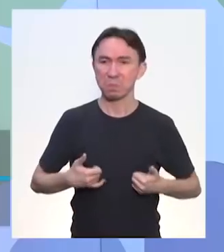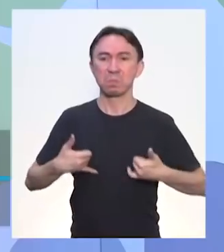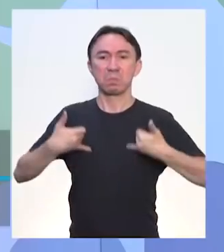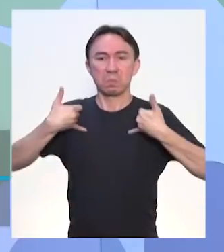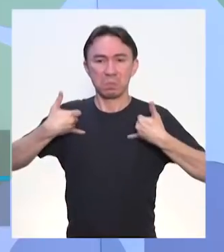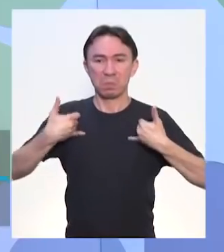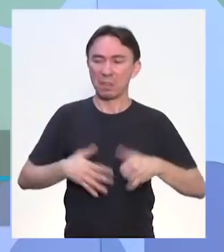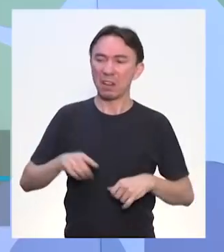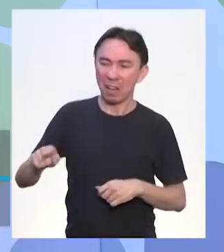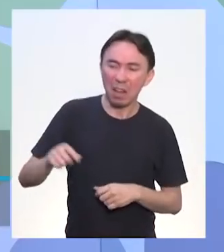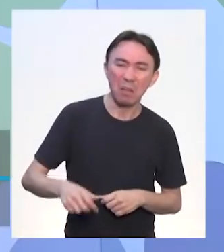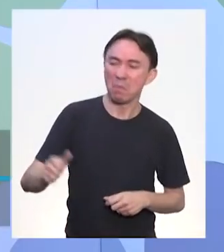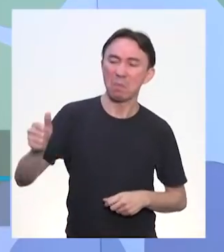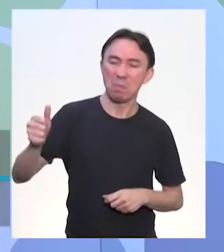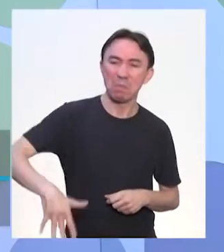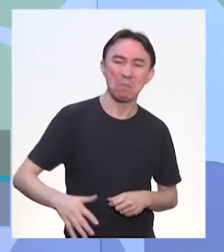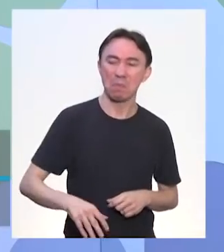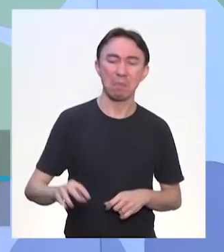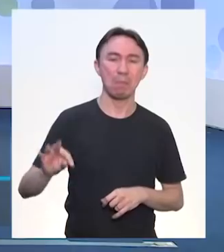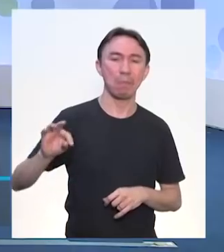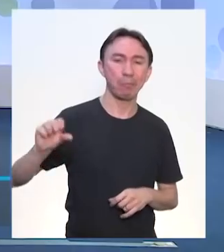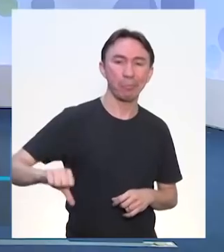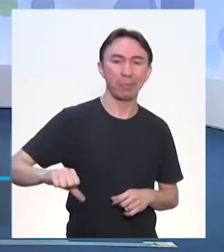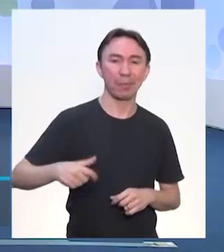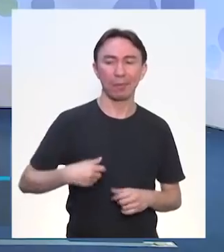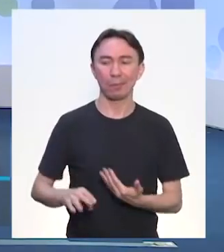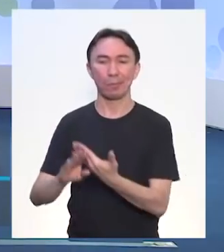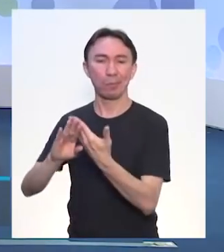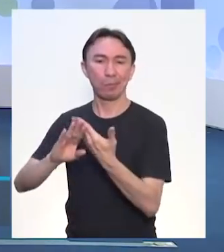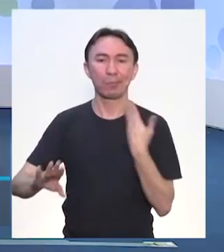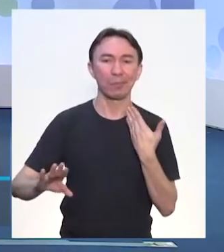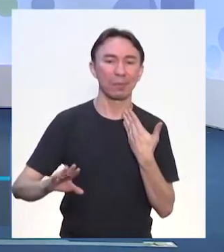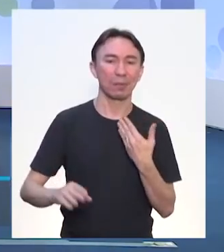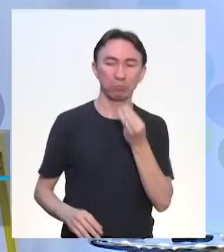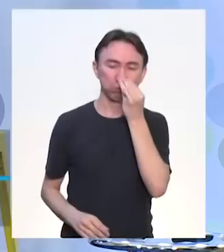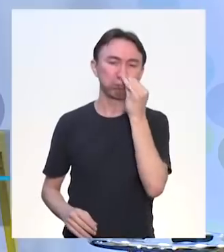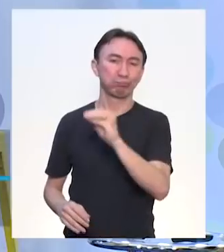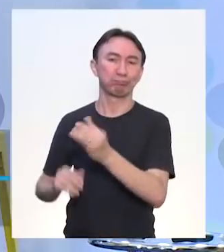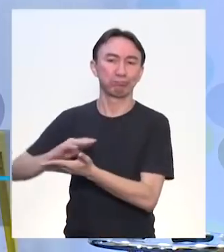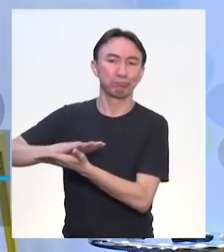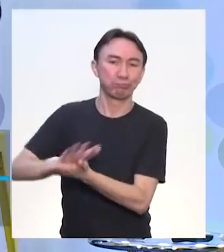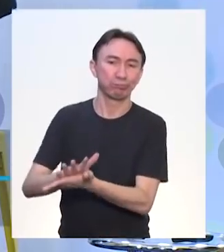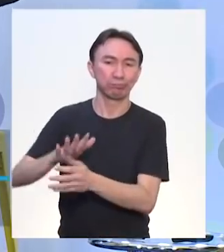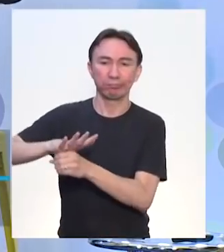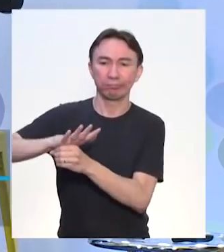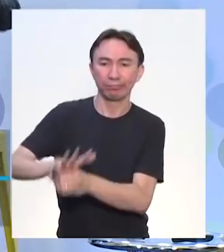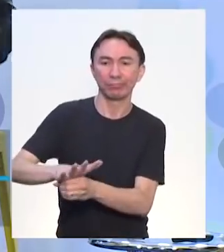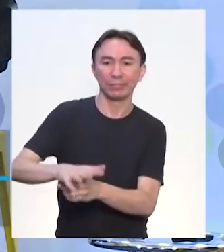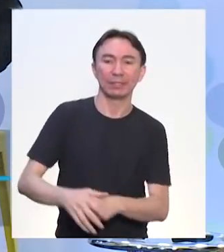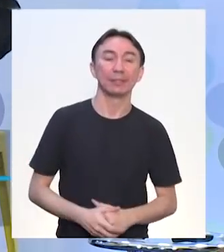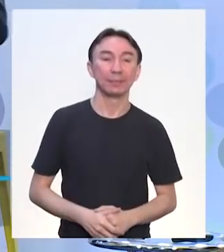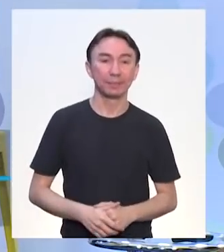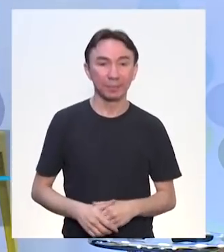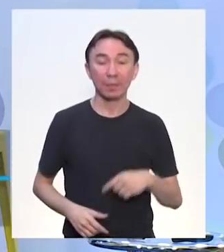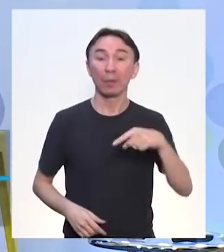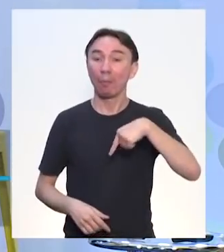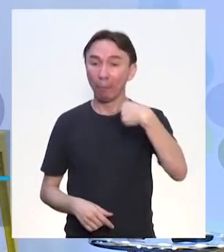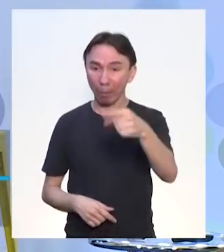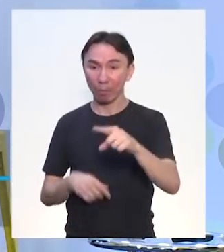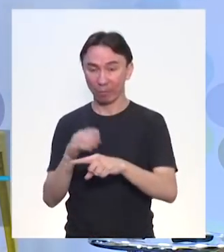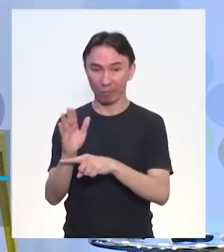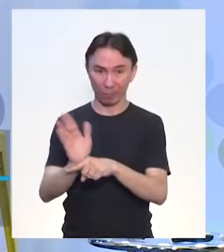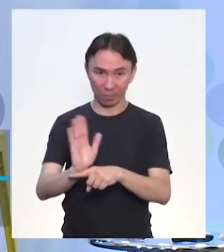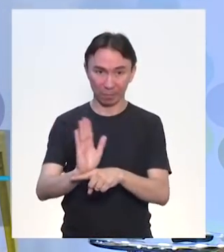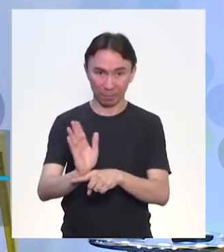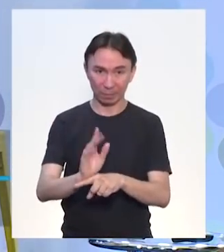relacionamentos que a gente tem com a escória que nos leva para baixo. Complicado. Vamos falar um pouco agora do próximo filme, que é um clássico, até